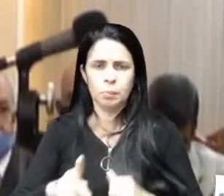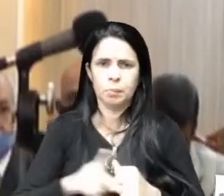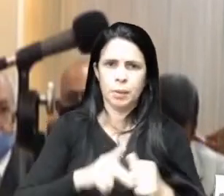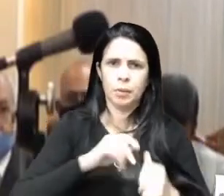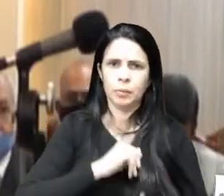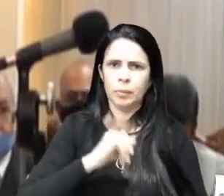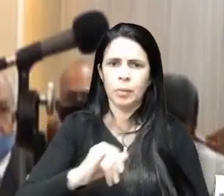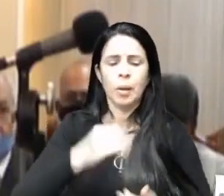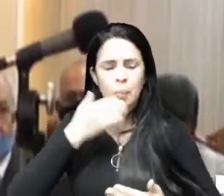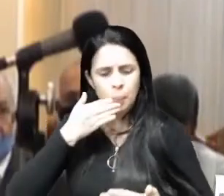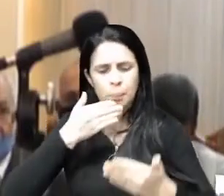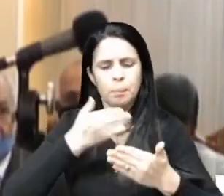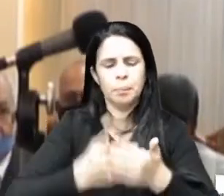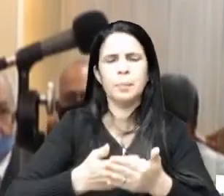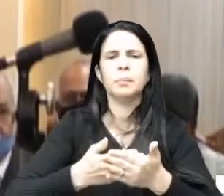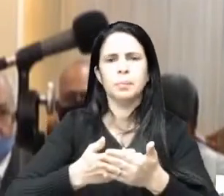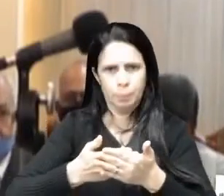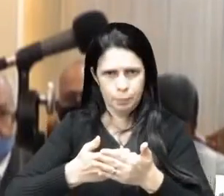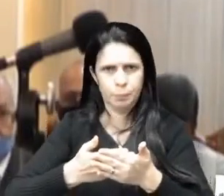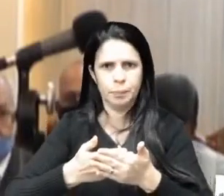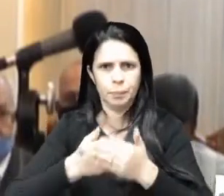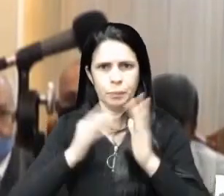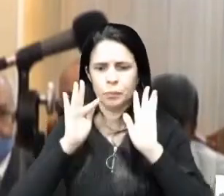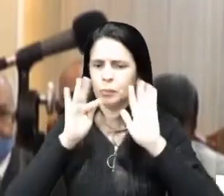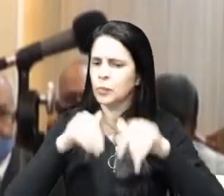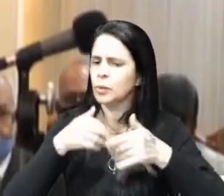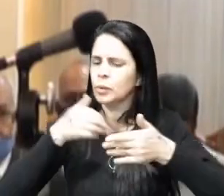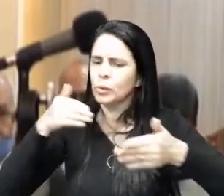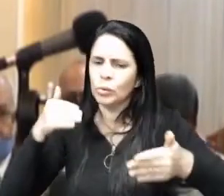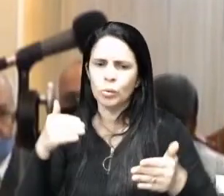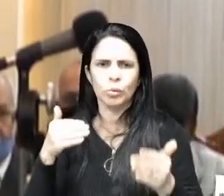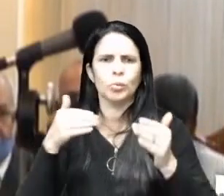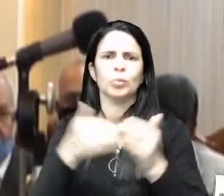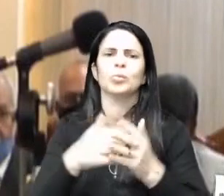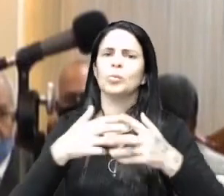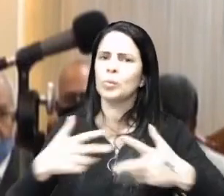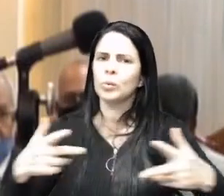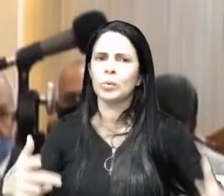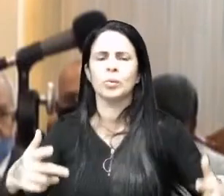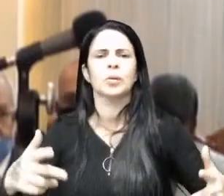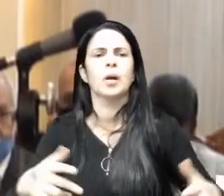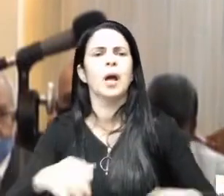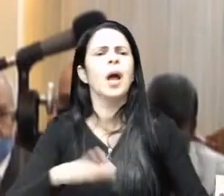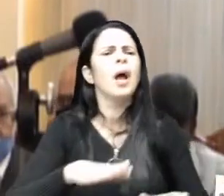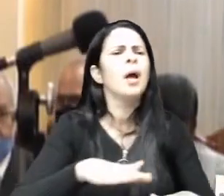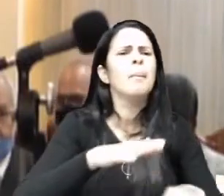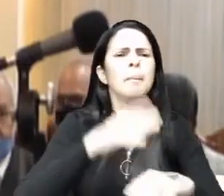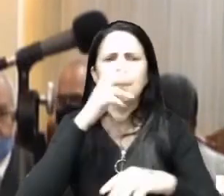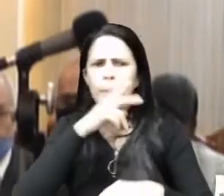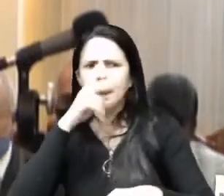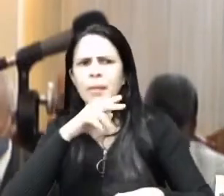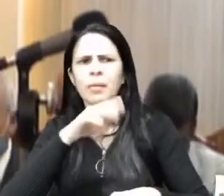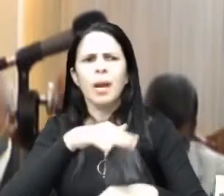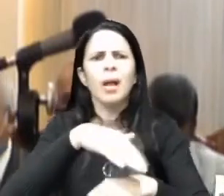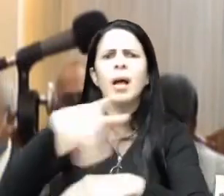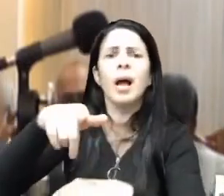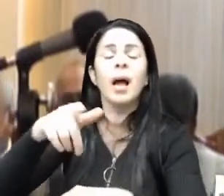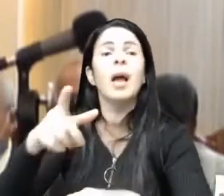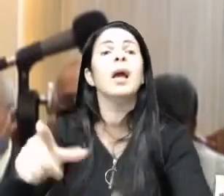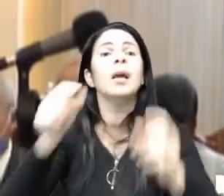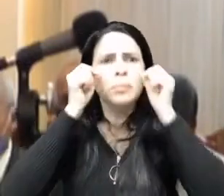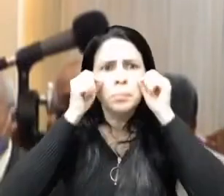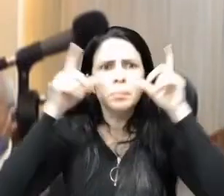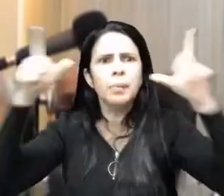fim de todas as coisas, é como se estivesse falando para a nossa geração: ei, desperta, acorda,